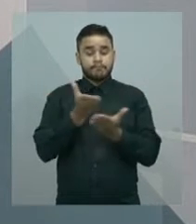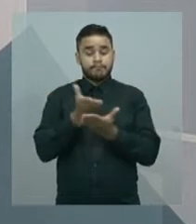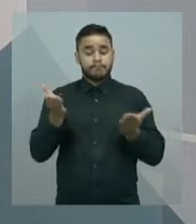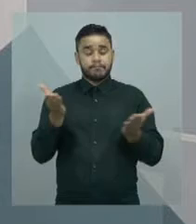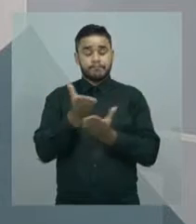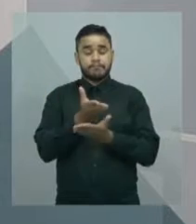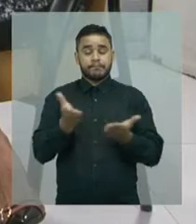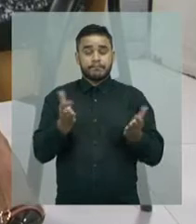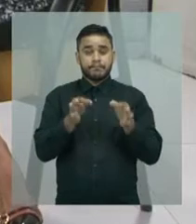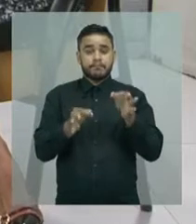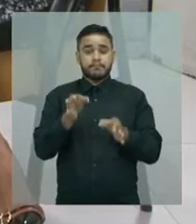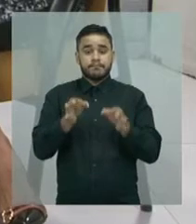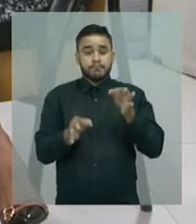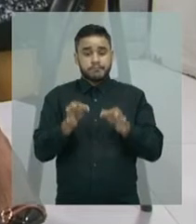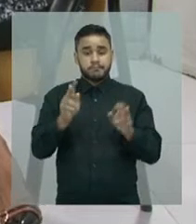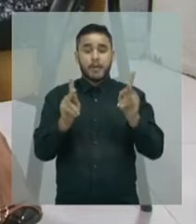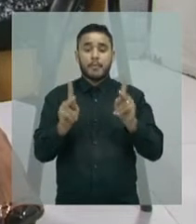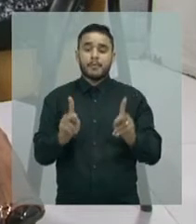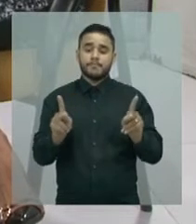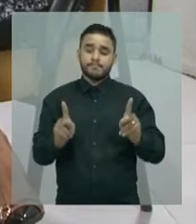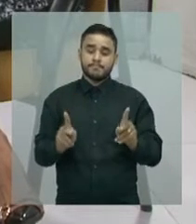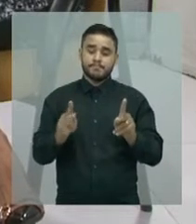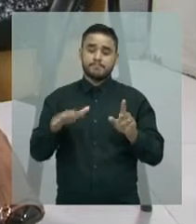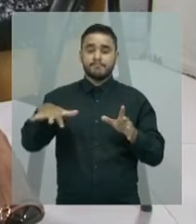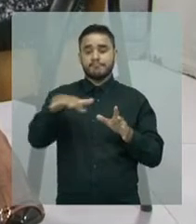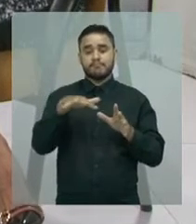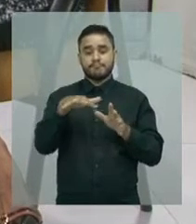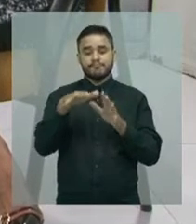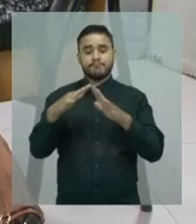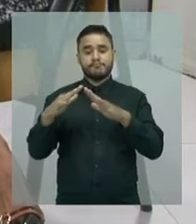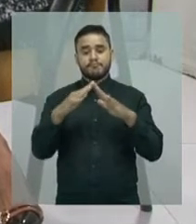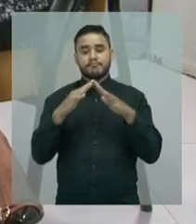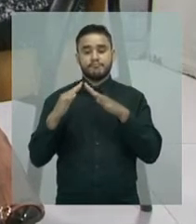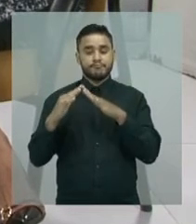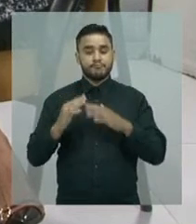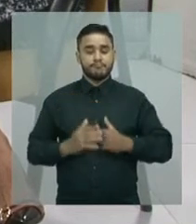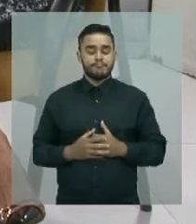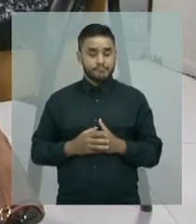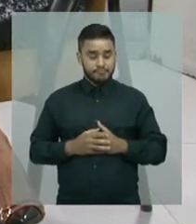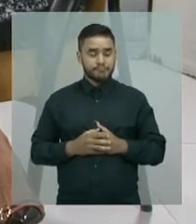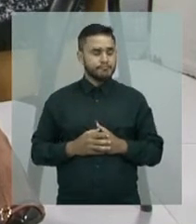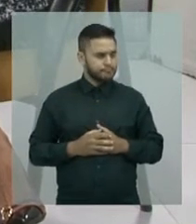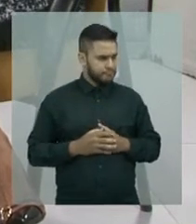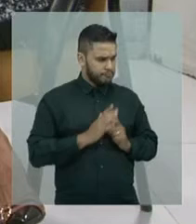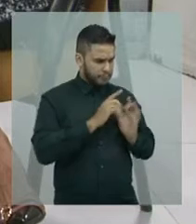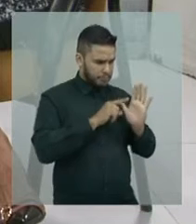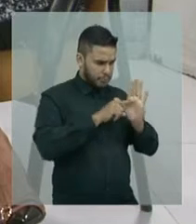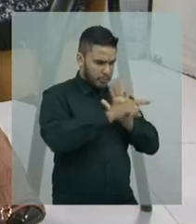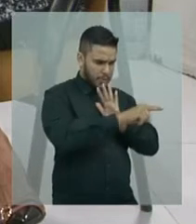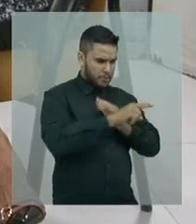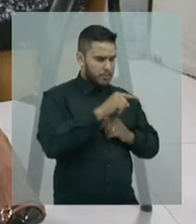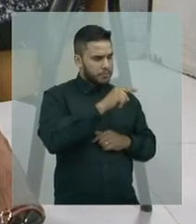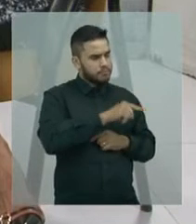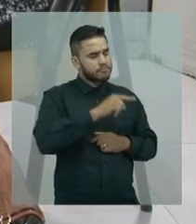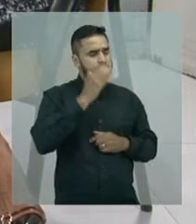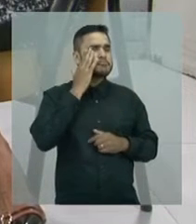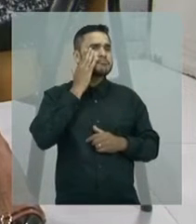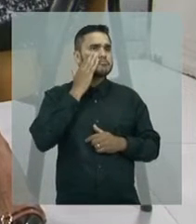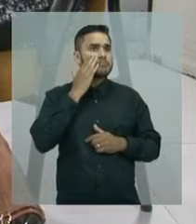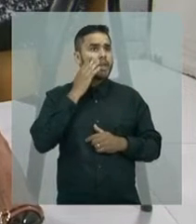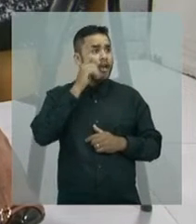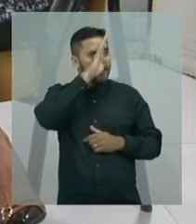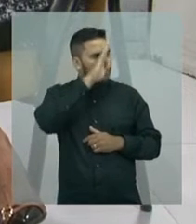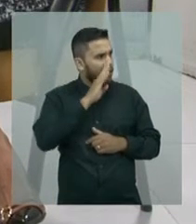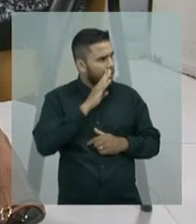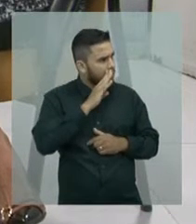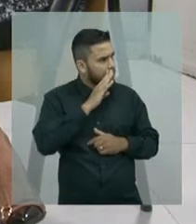Estado do Ceará. Doutora Ana Cláudia, o fato muito importante nisso tudo é que esse trabalho é gratuito,